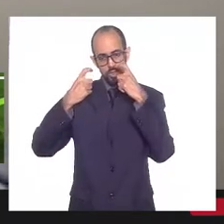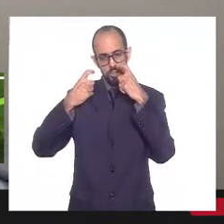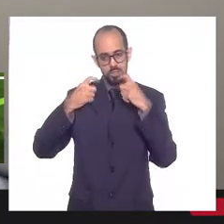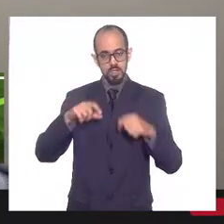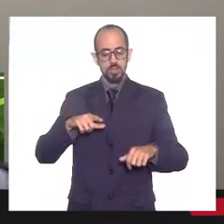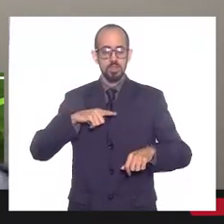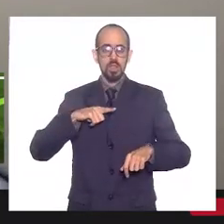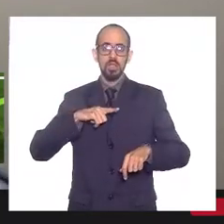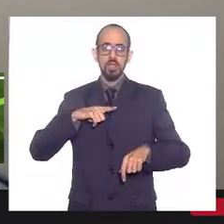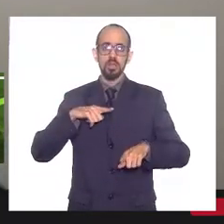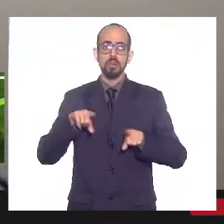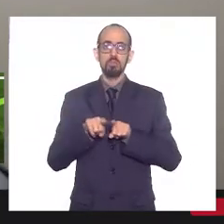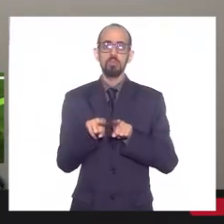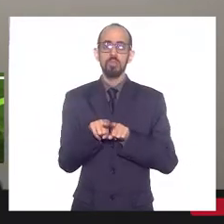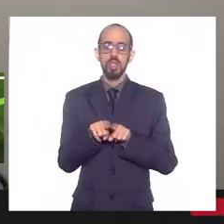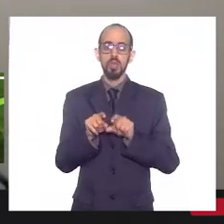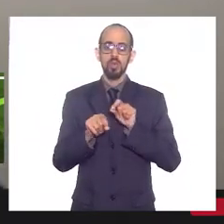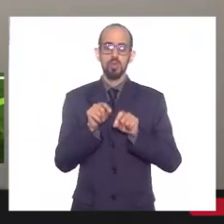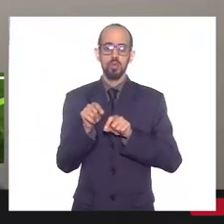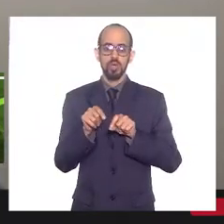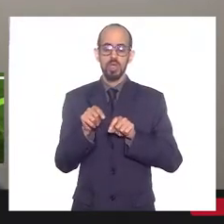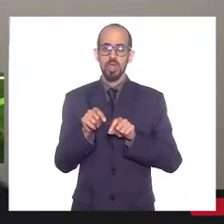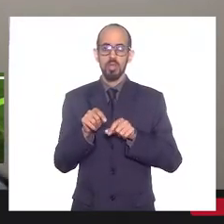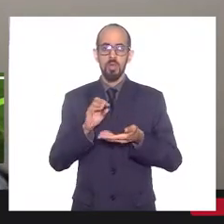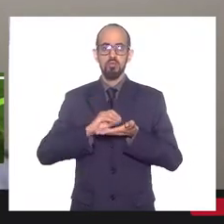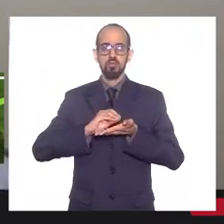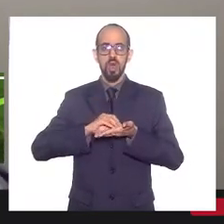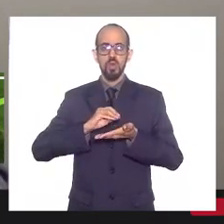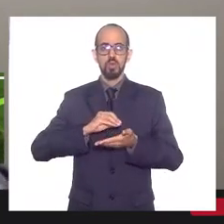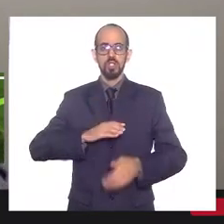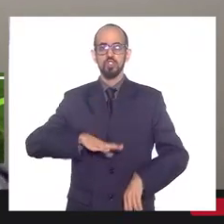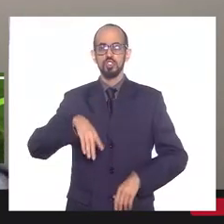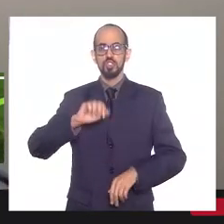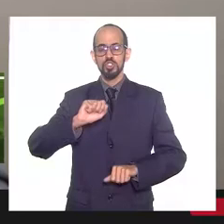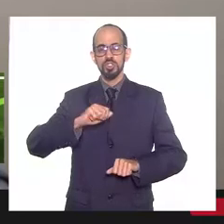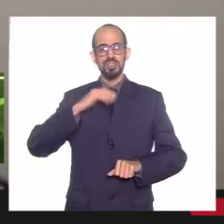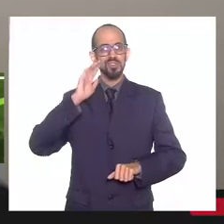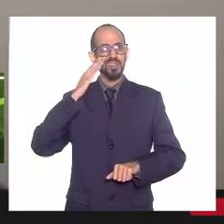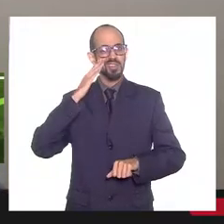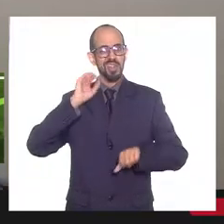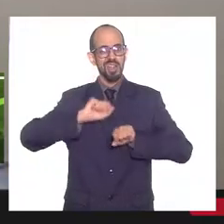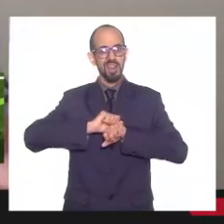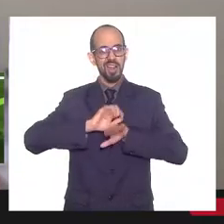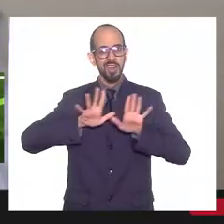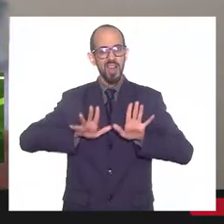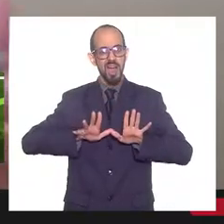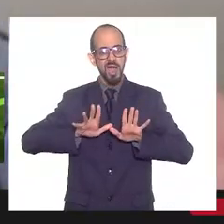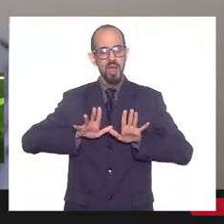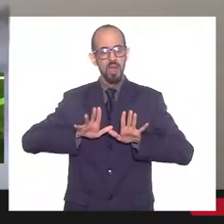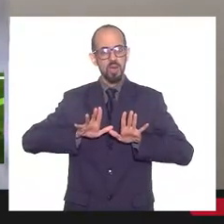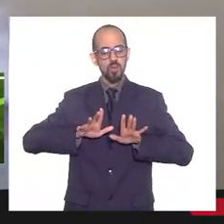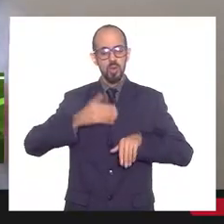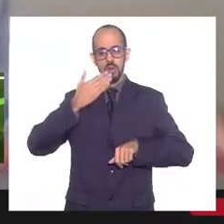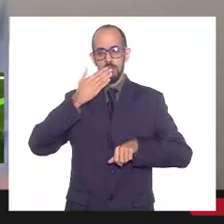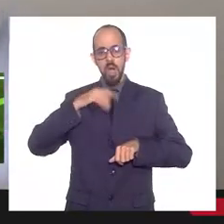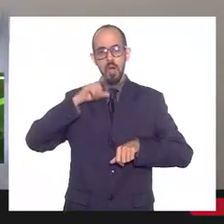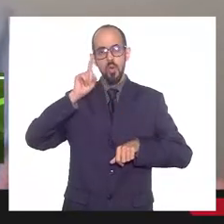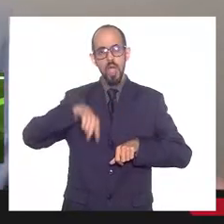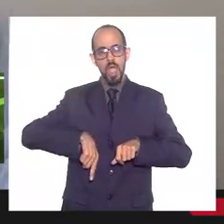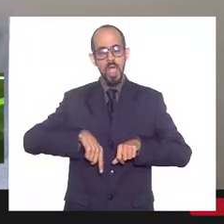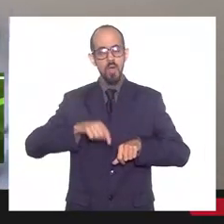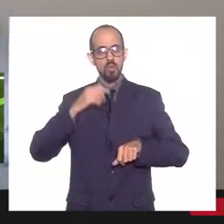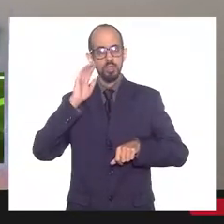tem muito a ver também Mônica com um profundo conhecimento justamente das hermenêutica e da exegese que obviamente não dão